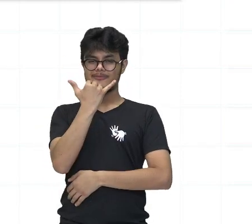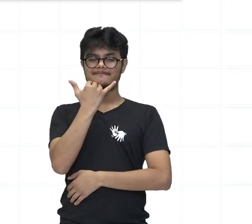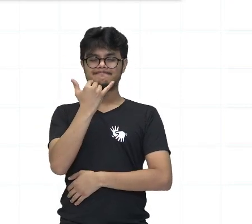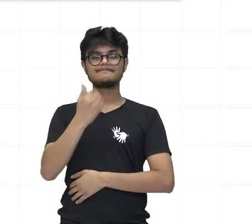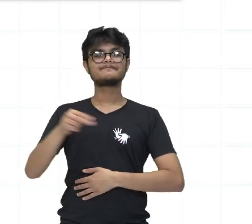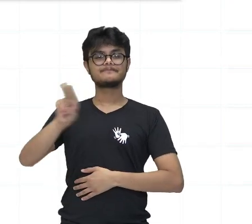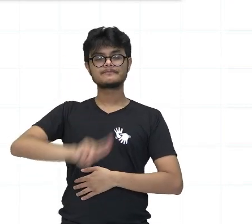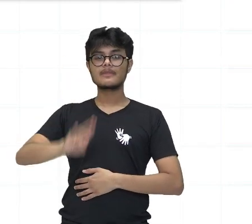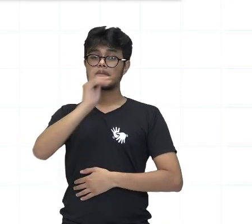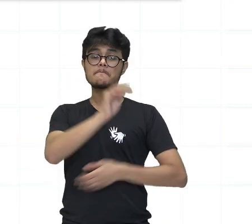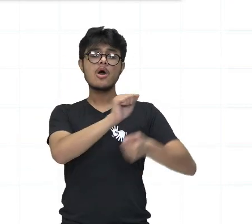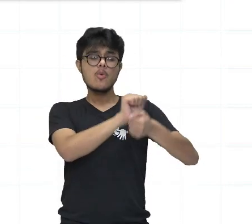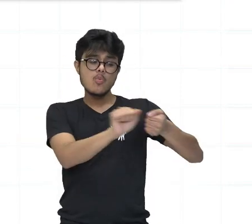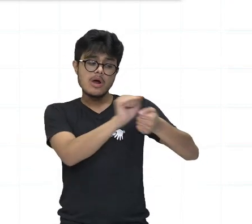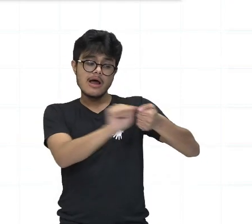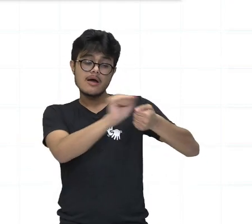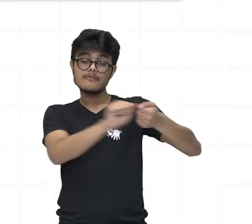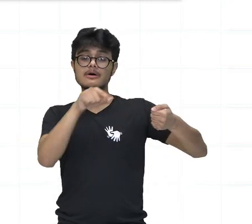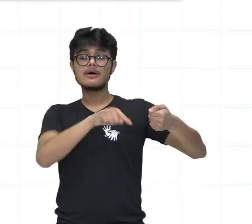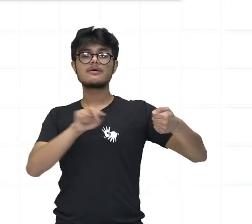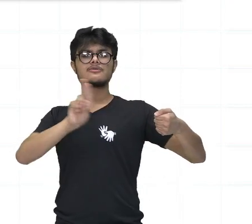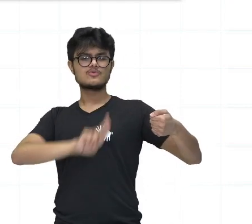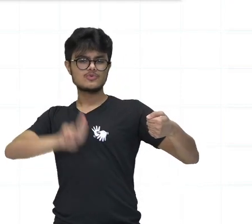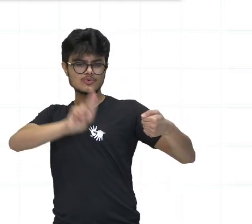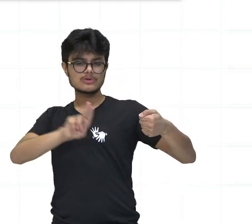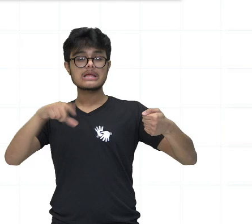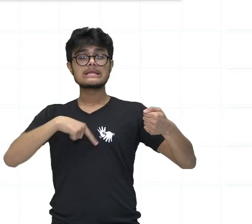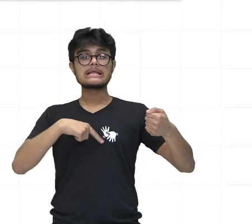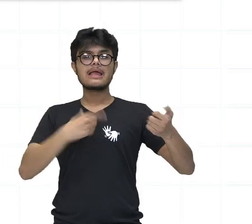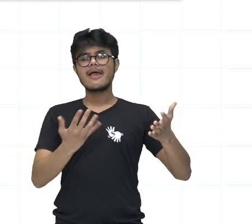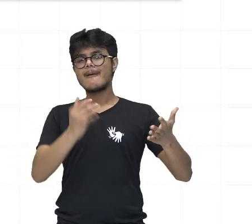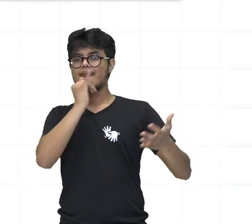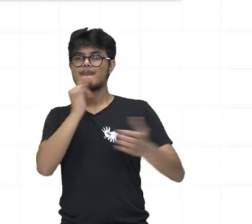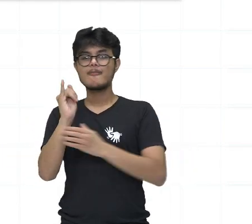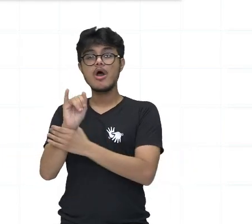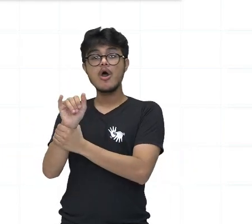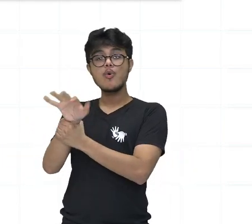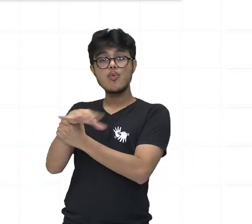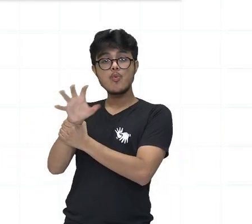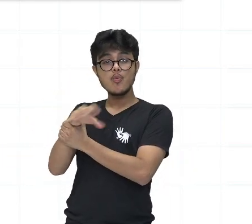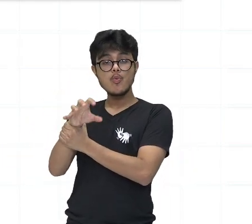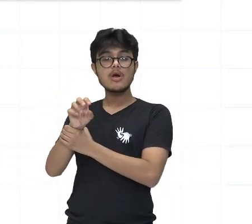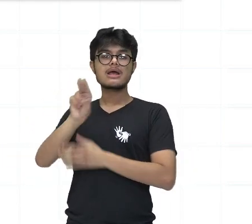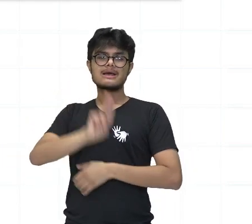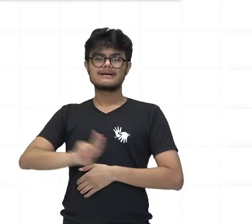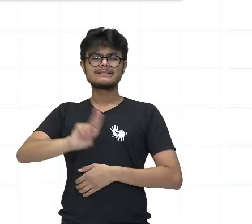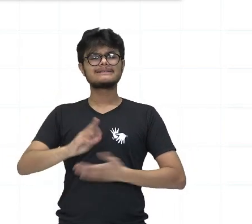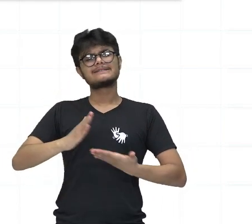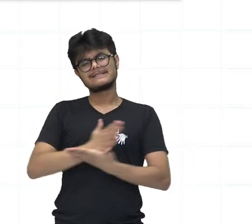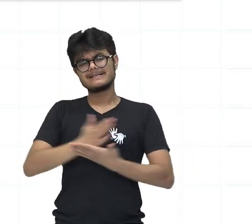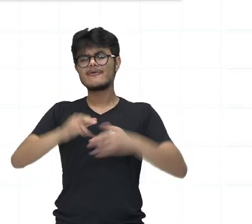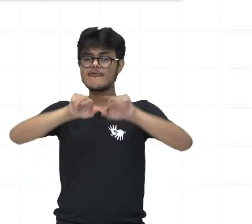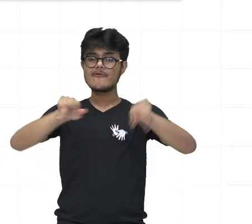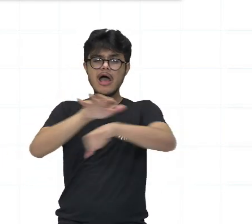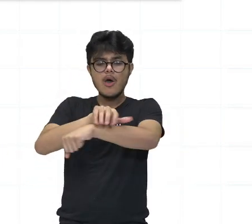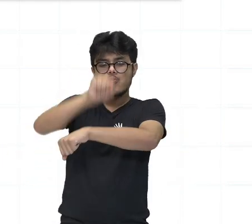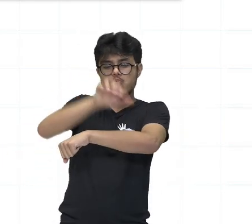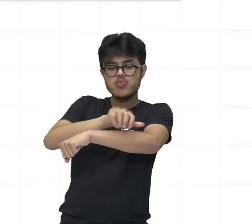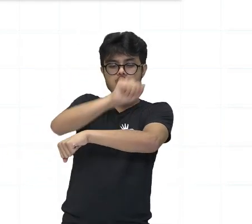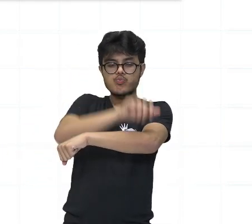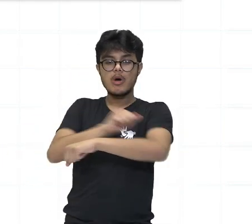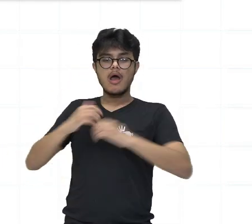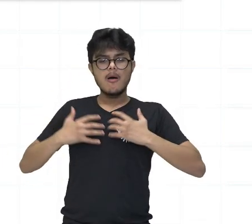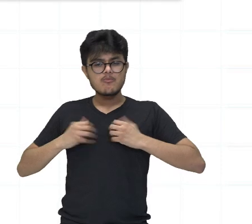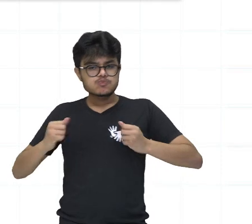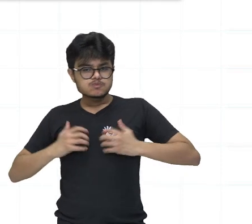Utilizavam o carvão e os próprios dedos como pincéis, assim como o uso de penas, pelos e folhas. Por exemplo,